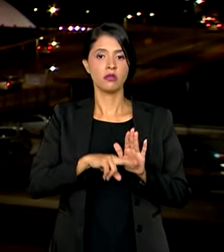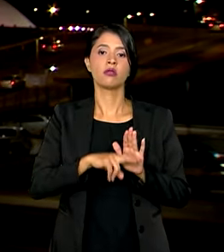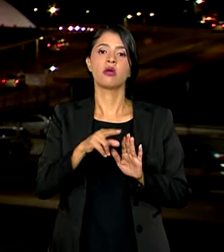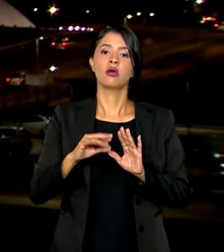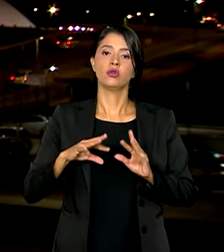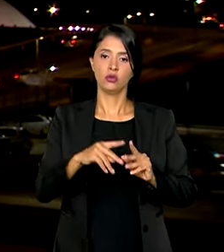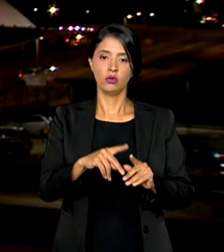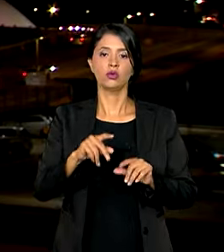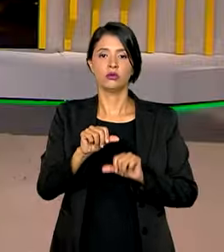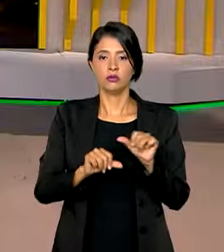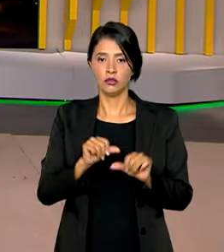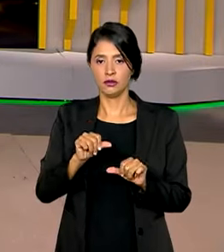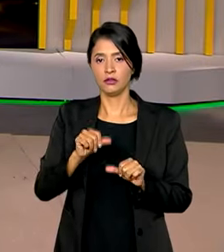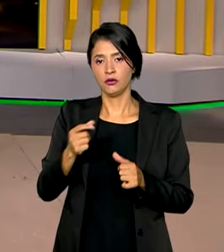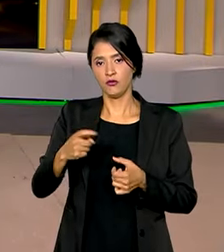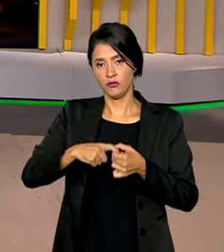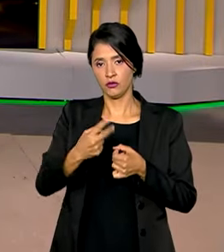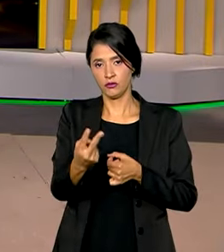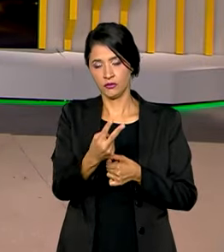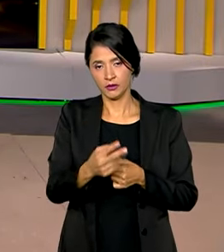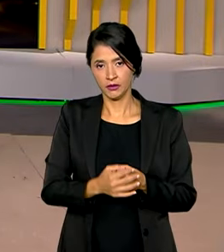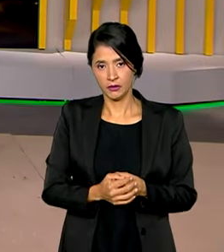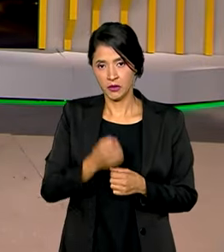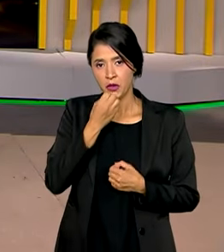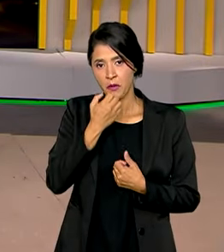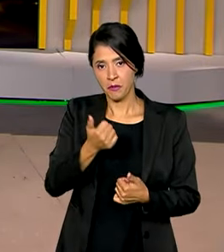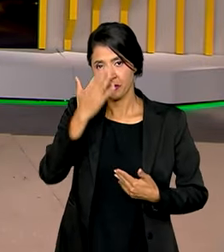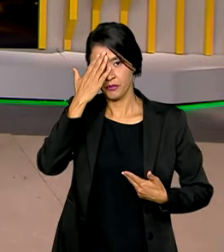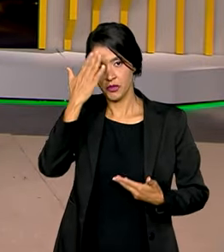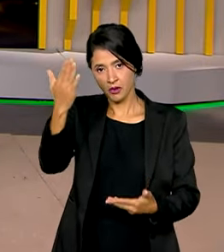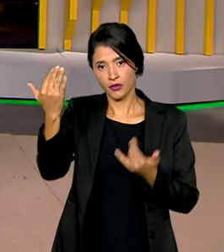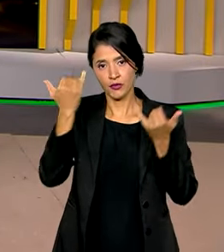reforma. Eu volto com vocês no estúdio. Muito bom, Pablo. Obrigado pelas informações. Boa noite aí.